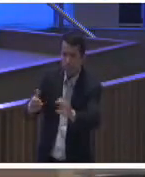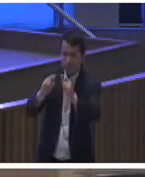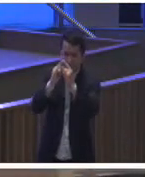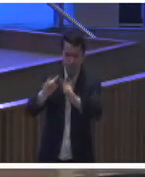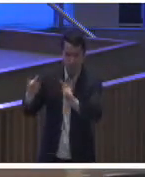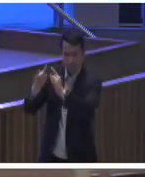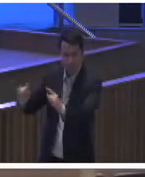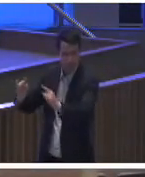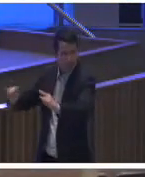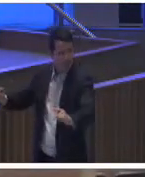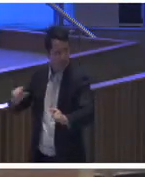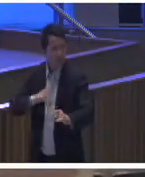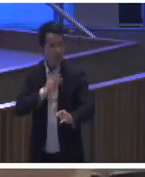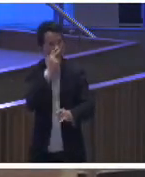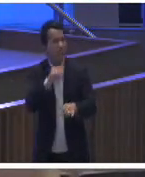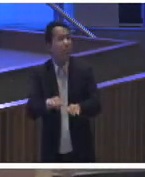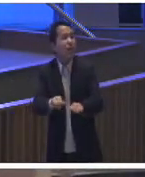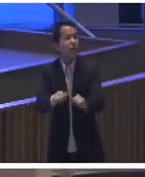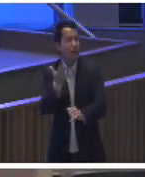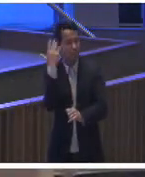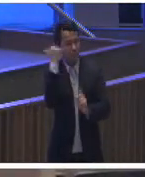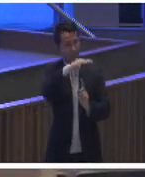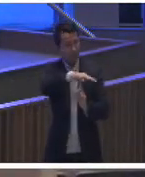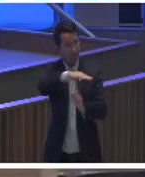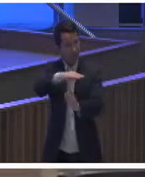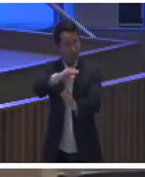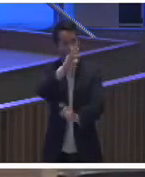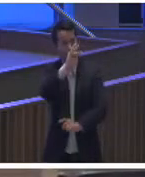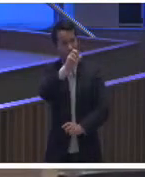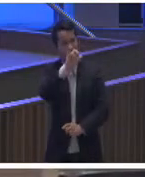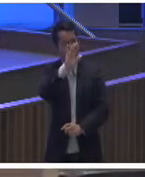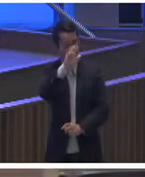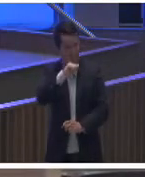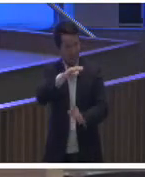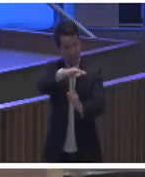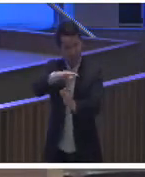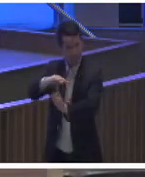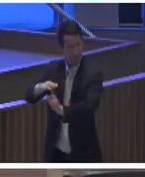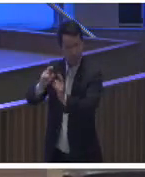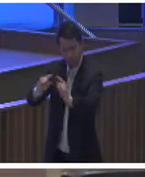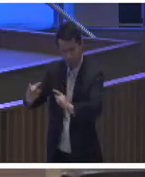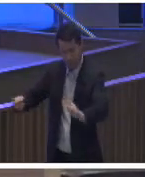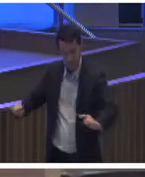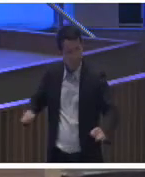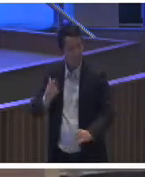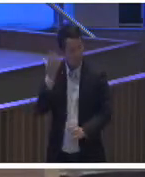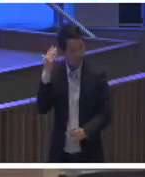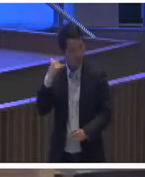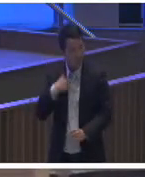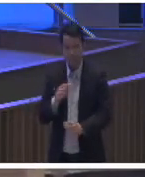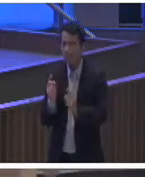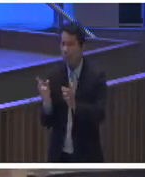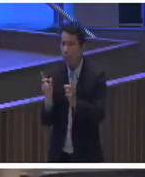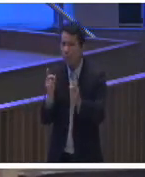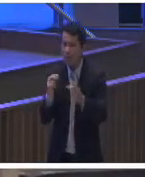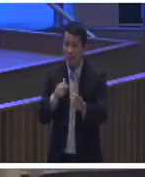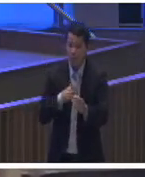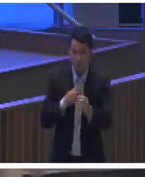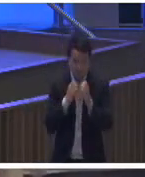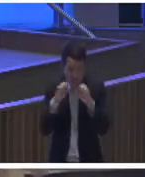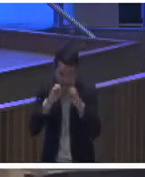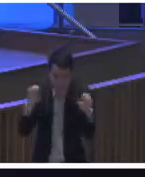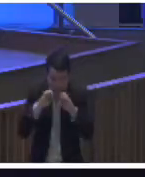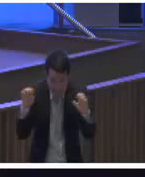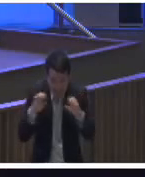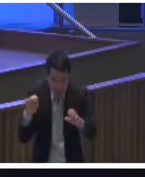lonas das barracas do mercado, e enquanto eu fazia isso, Deus me deu graça, eu ganhei pessoas para Jesus, uma escola